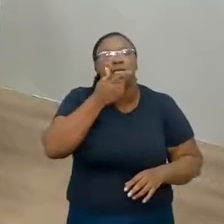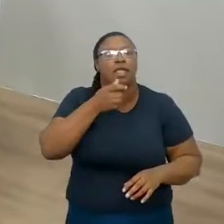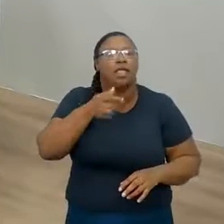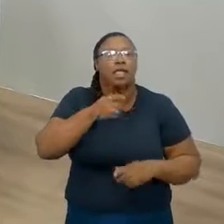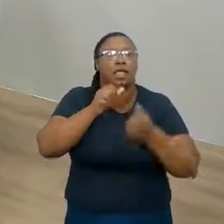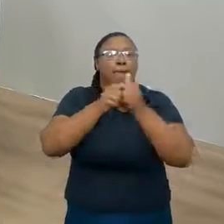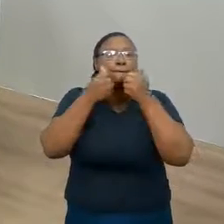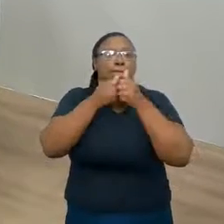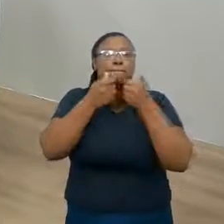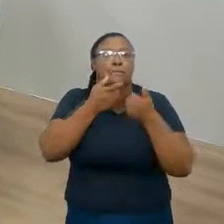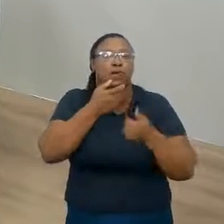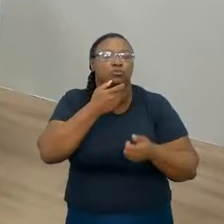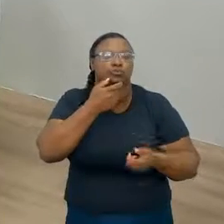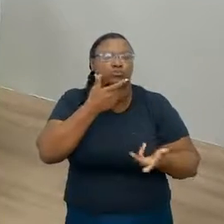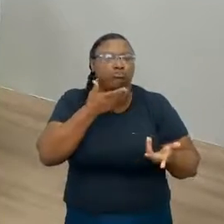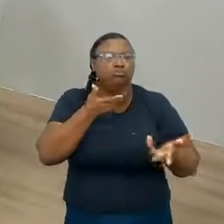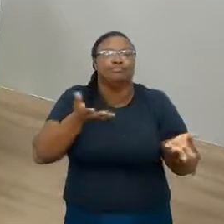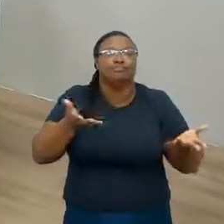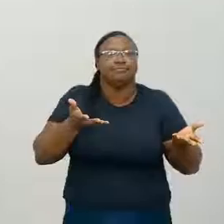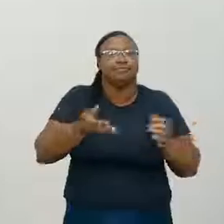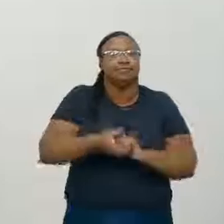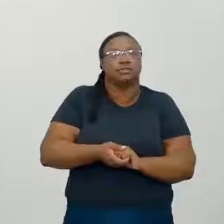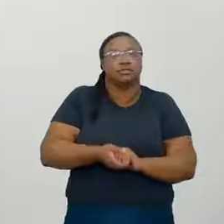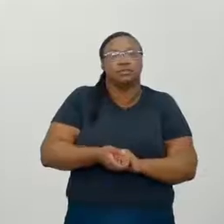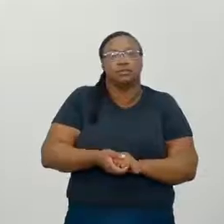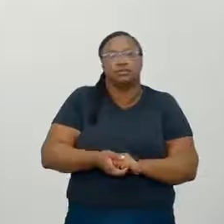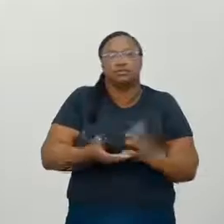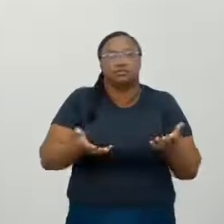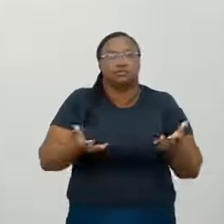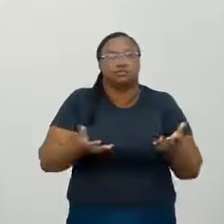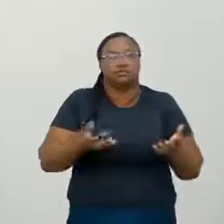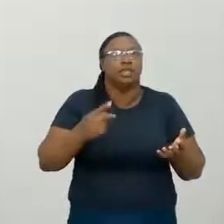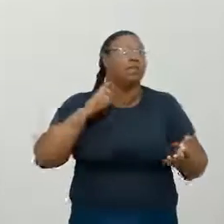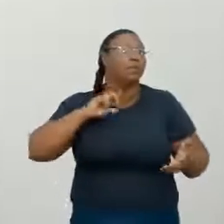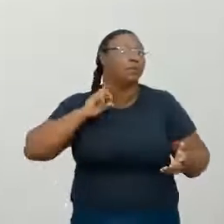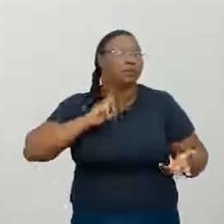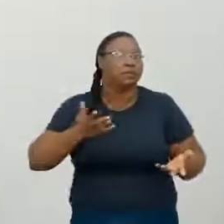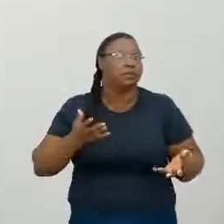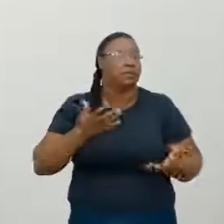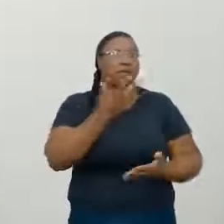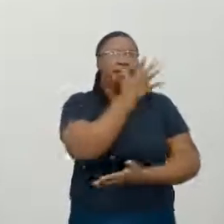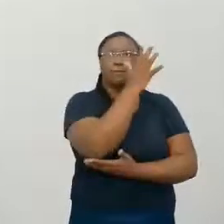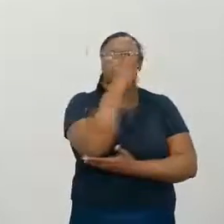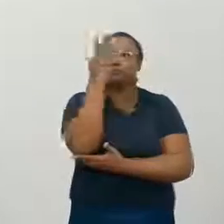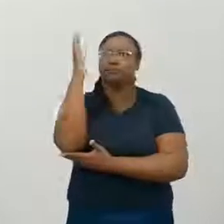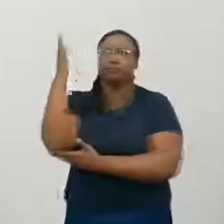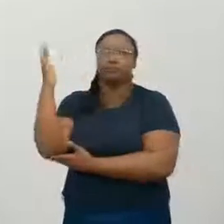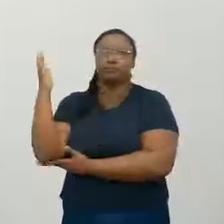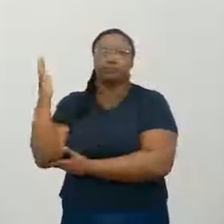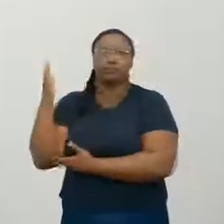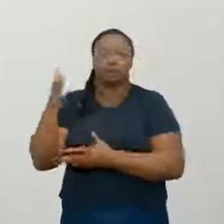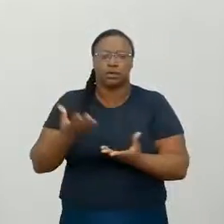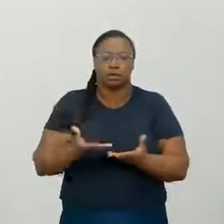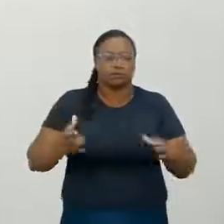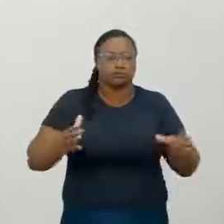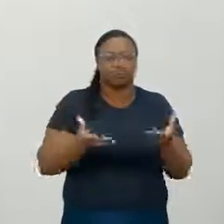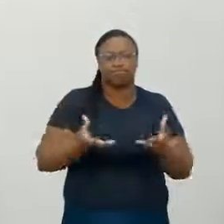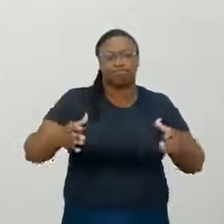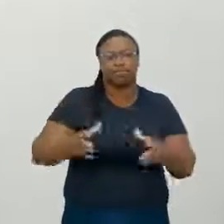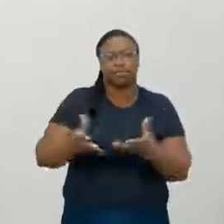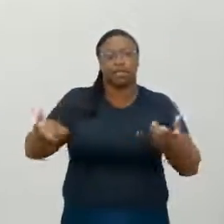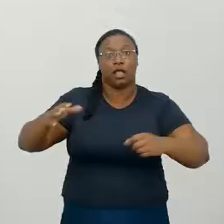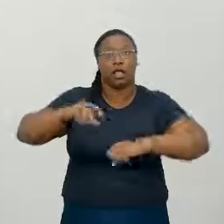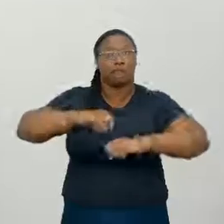como patrimônio imaterial, né? As paneleiras de goiabeira, também um jeito específico de você fazer a panela